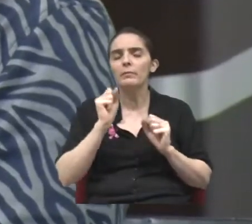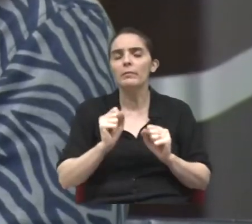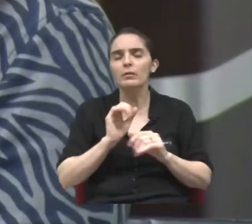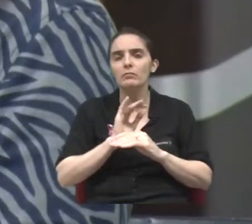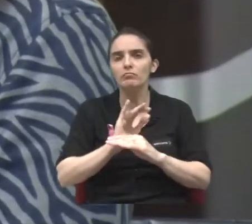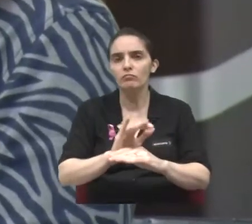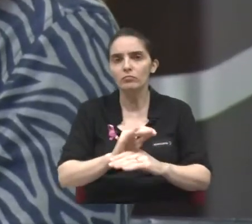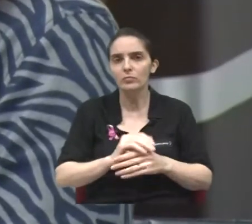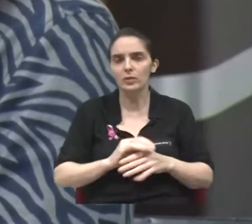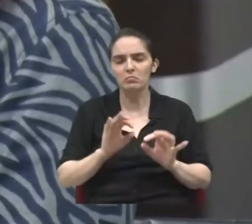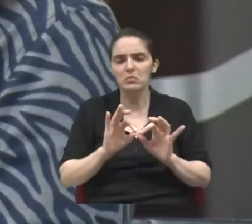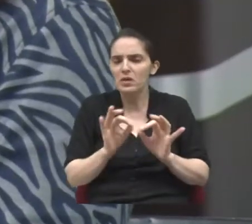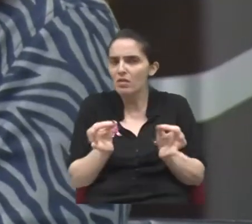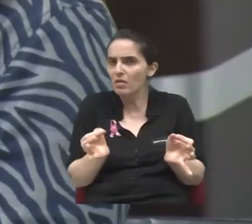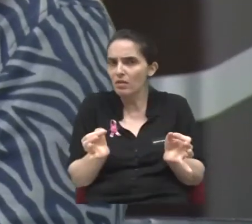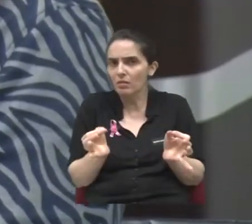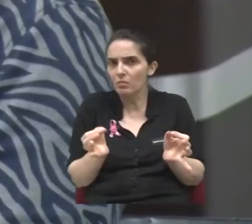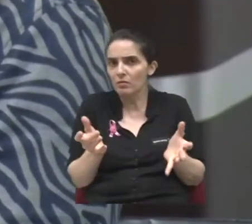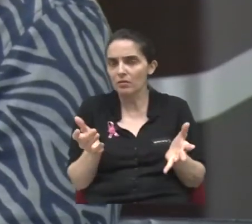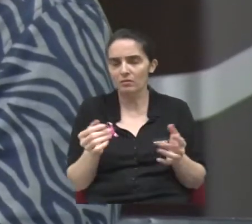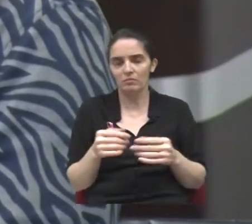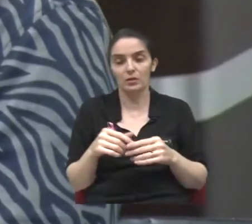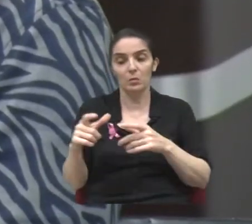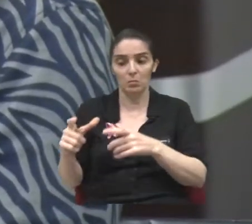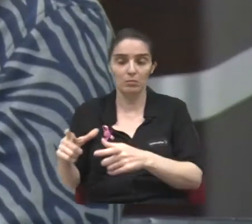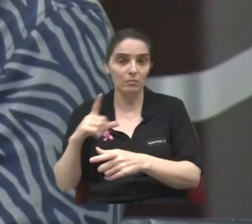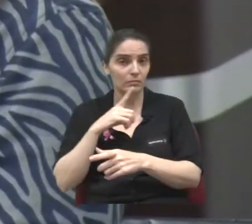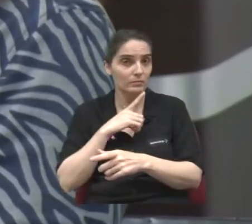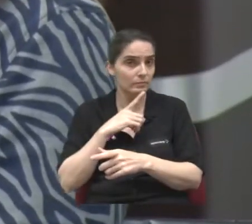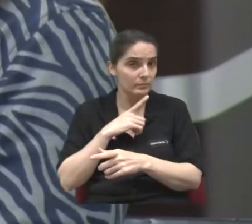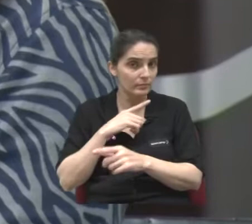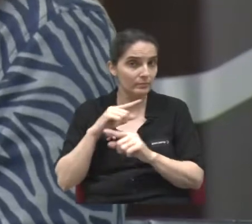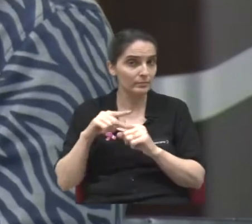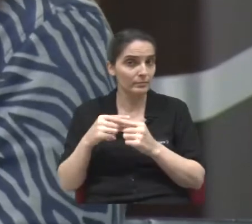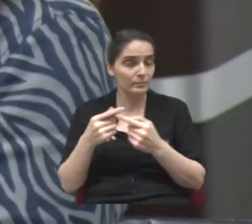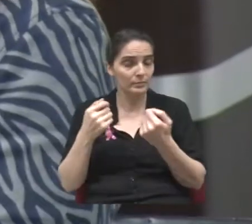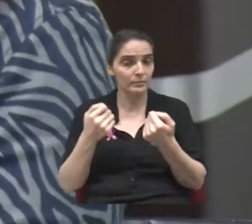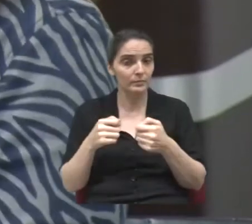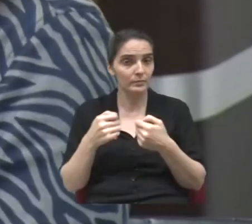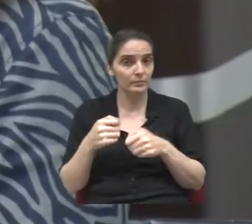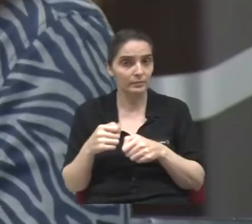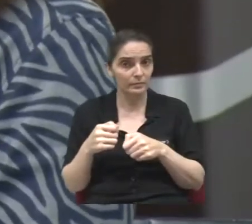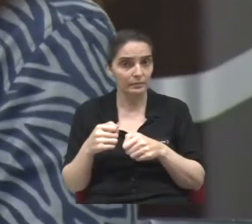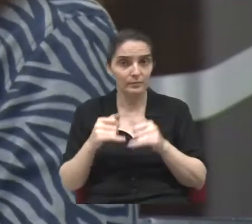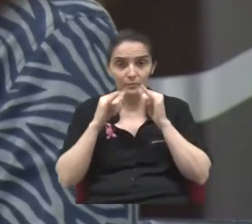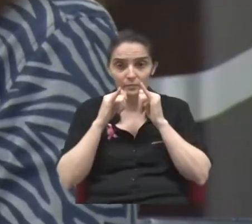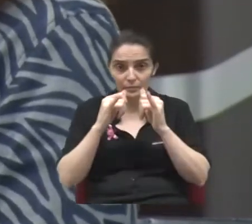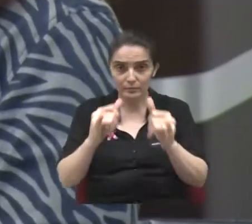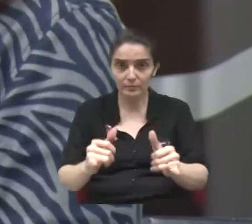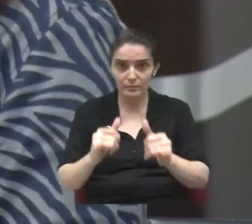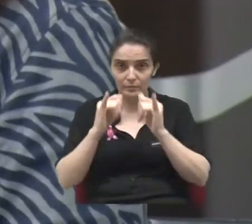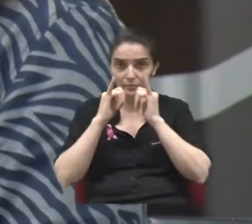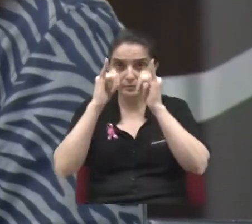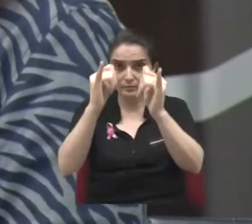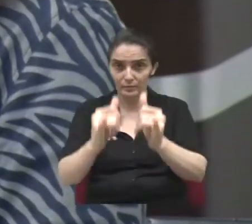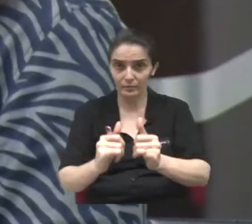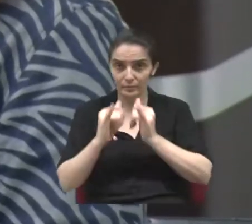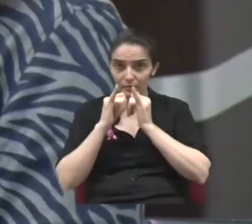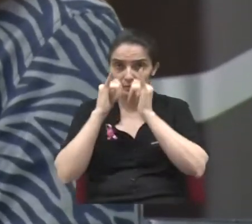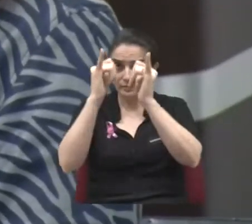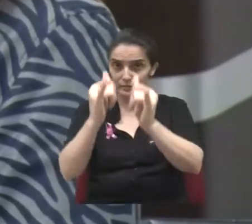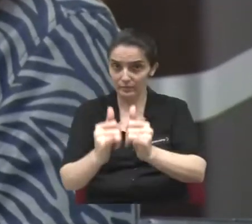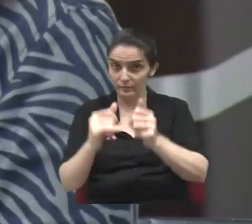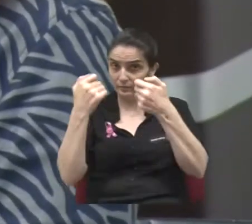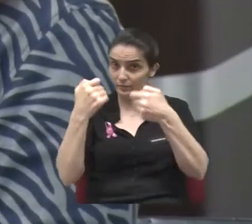alguns lugares já tem, mas eu acho que faltaria o que eu chamaria de campanha. Eu gosto muito da palavra campanha, né? De você fazer